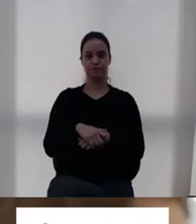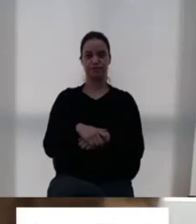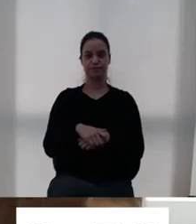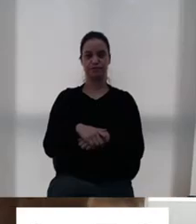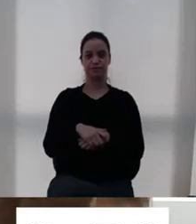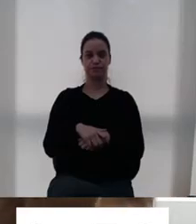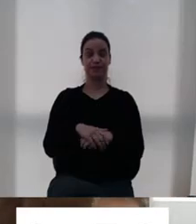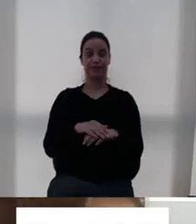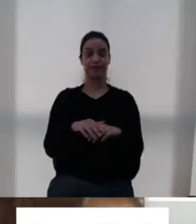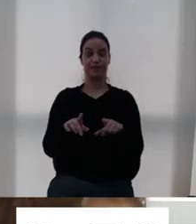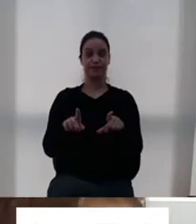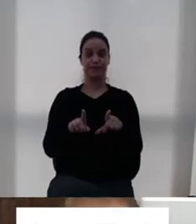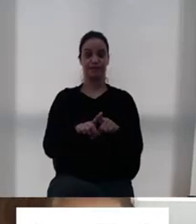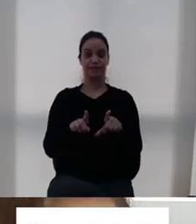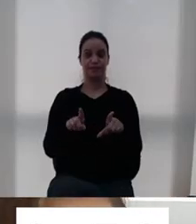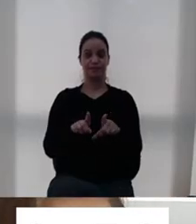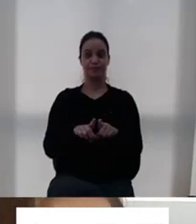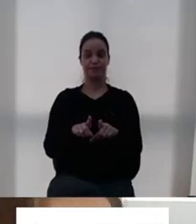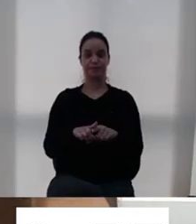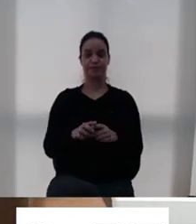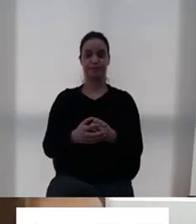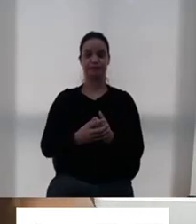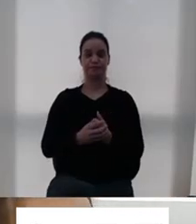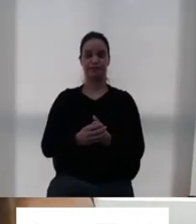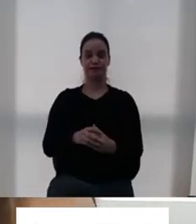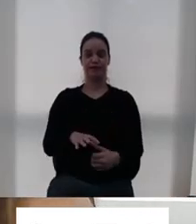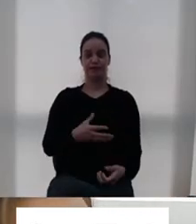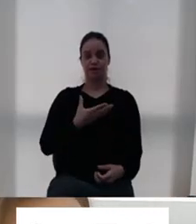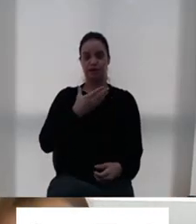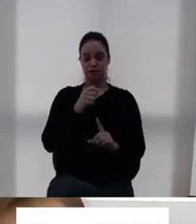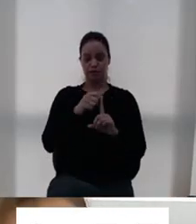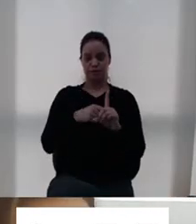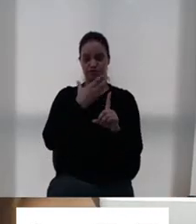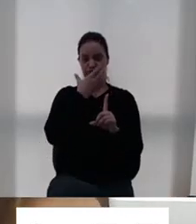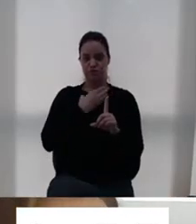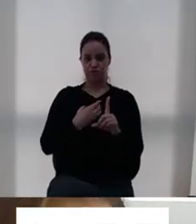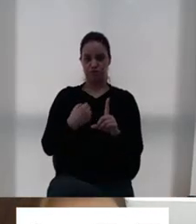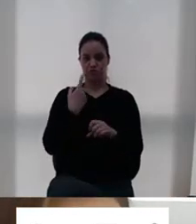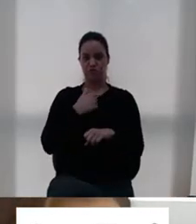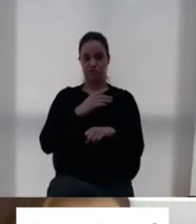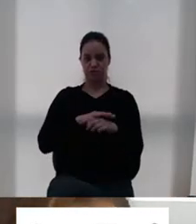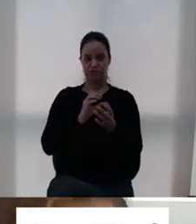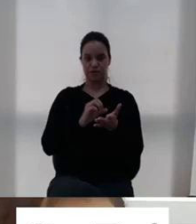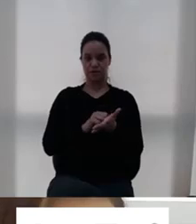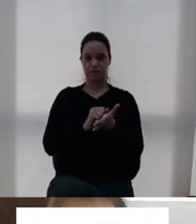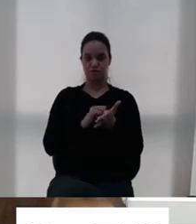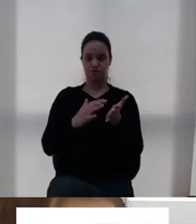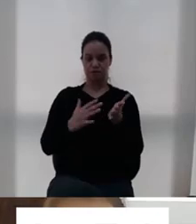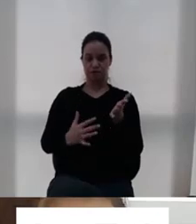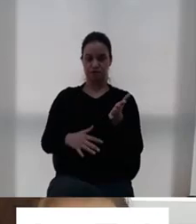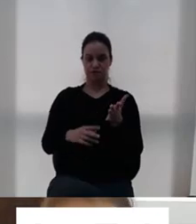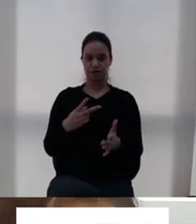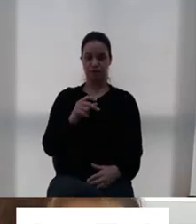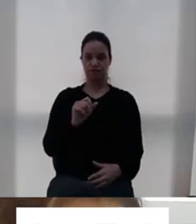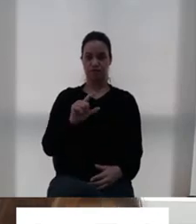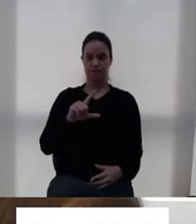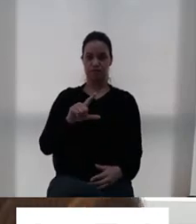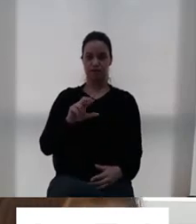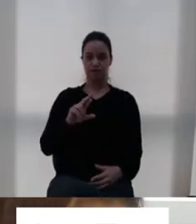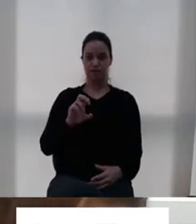Sub, e também, em dezembro, vamos realizar uma atividade com a assessoria extrajudicial lá em Parelheiros, para a gente chegar